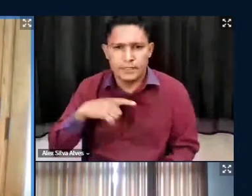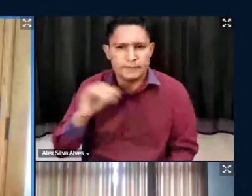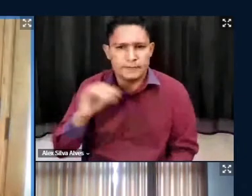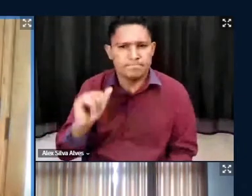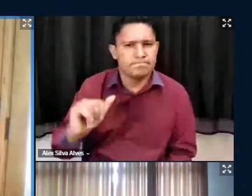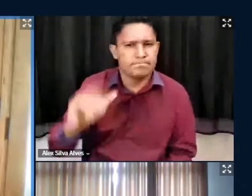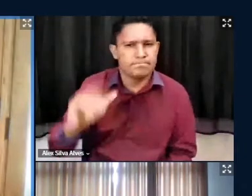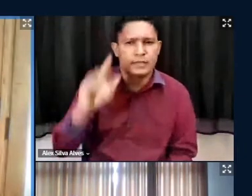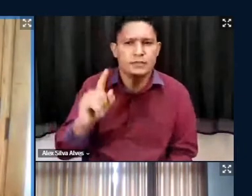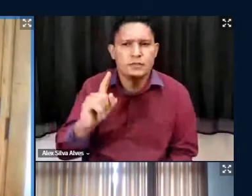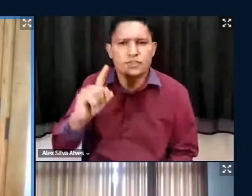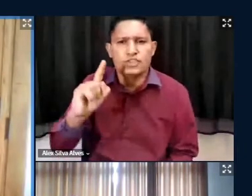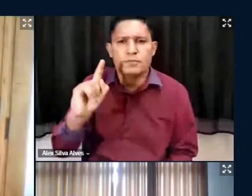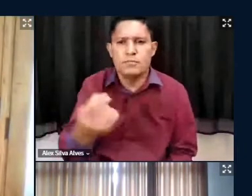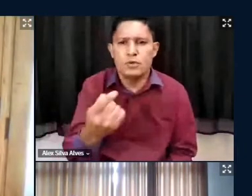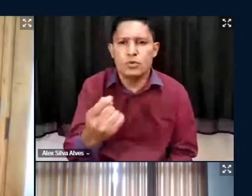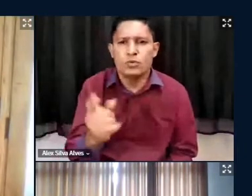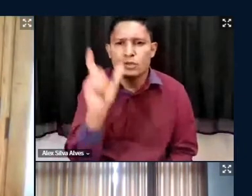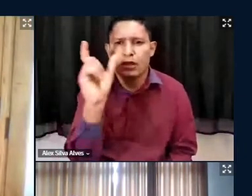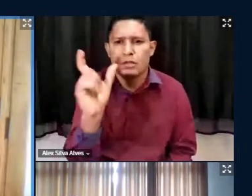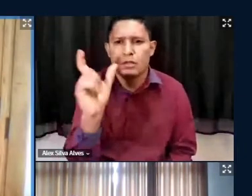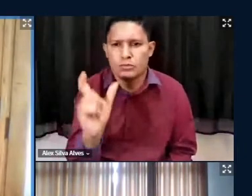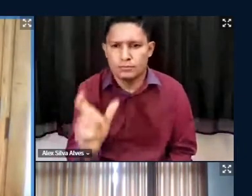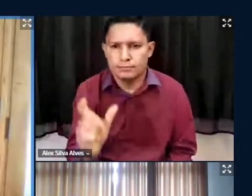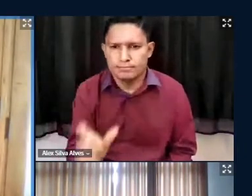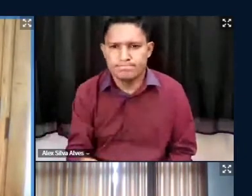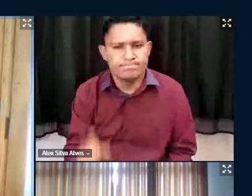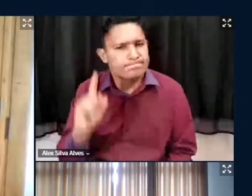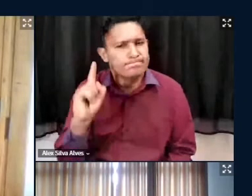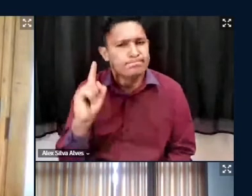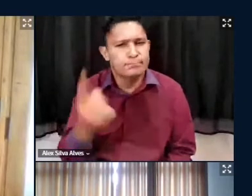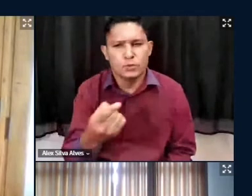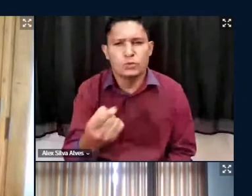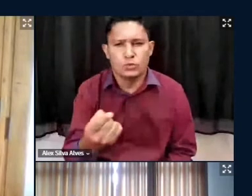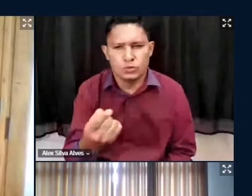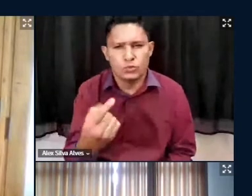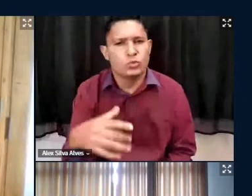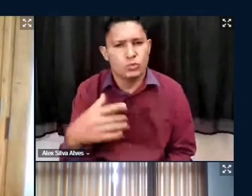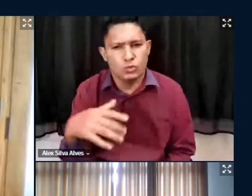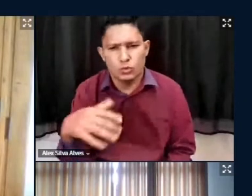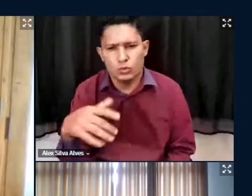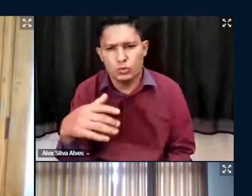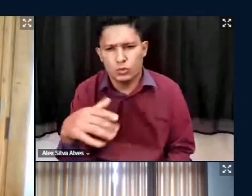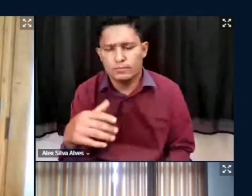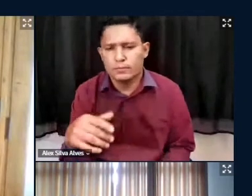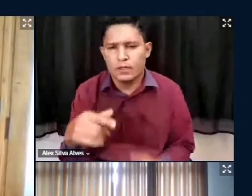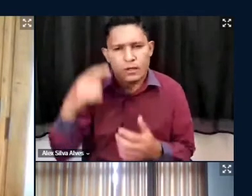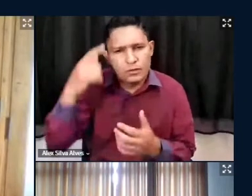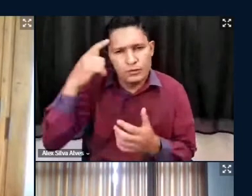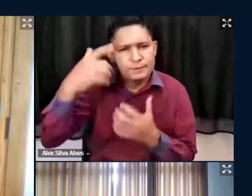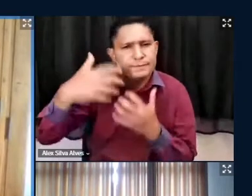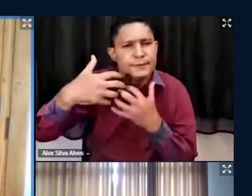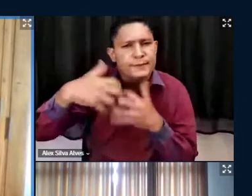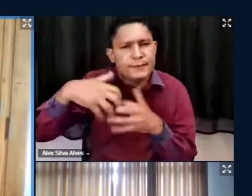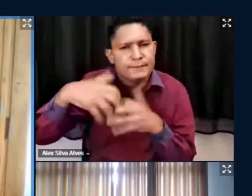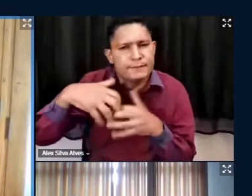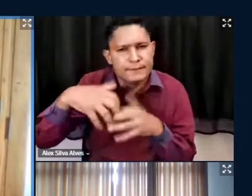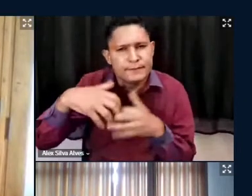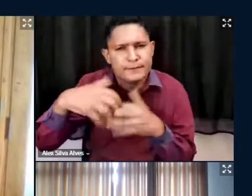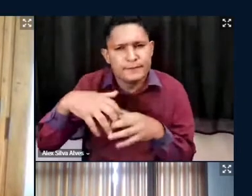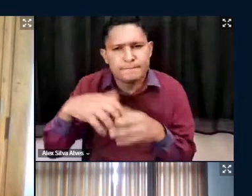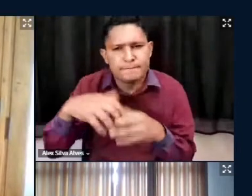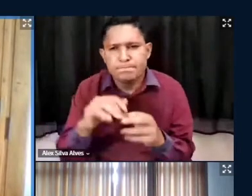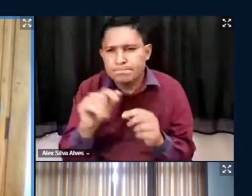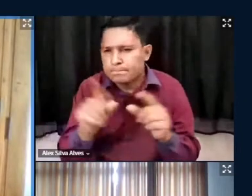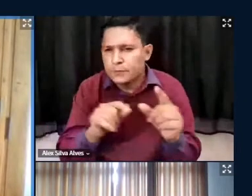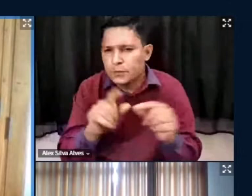de aulas de informática, e verifiquei, existem cerca de 1000 termos que são utilizados.